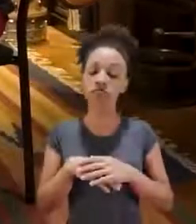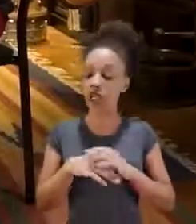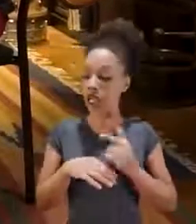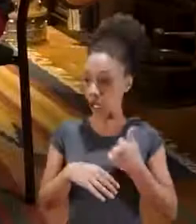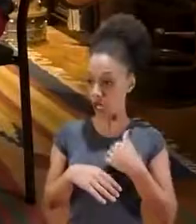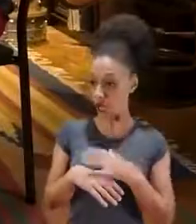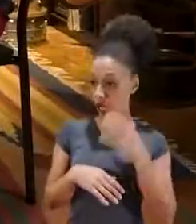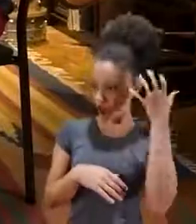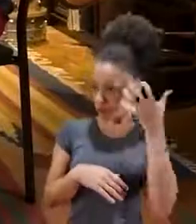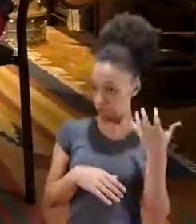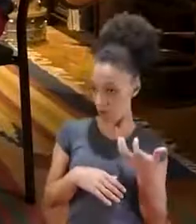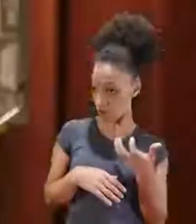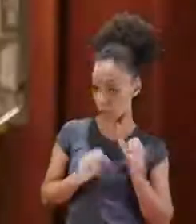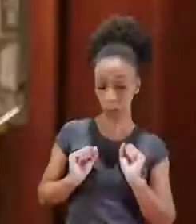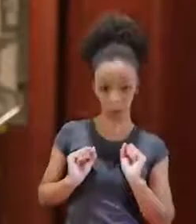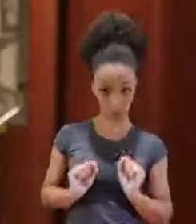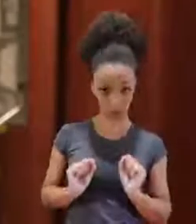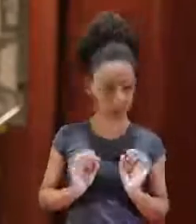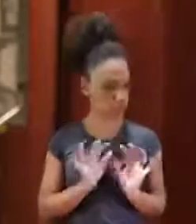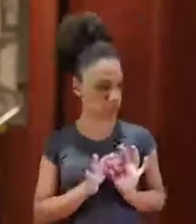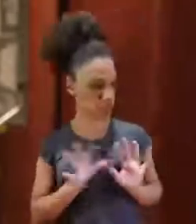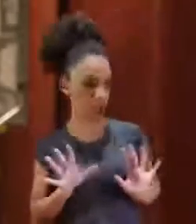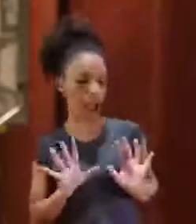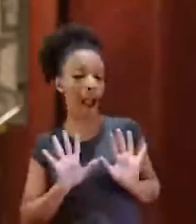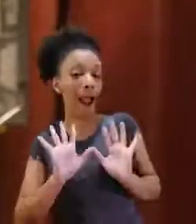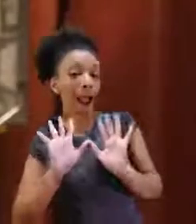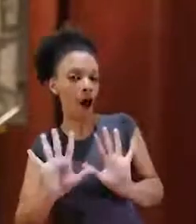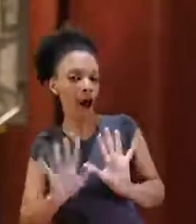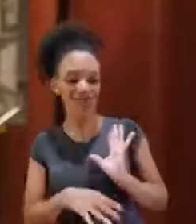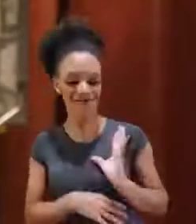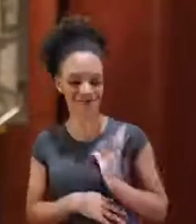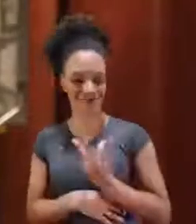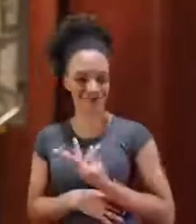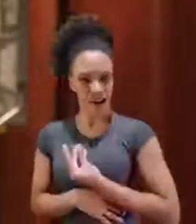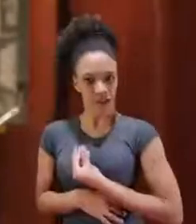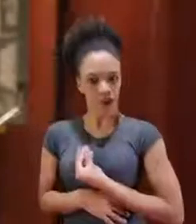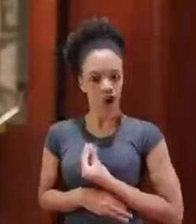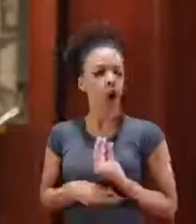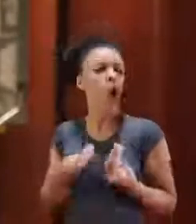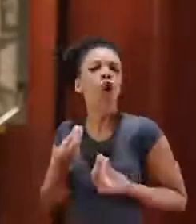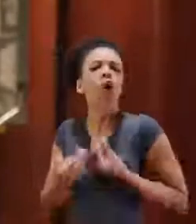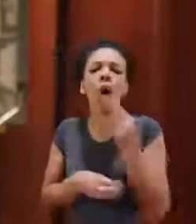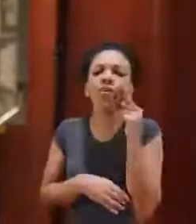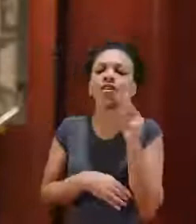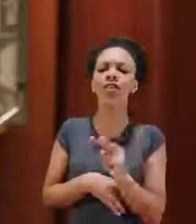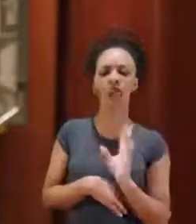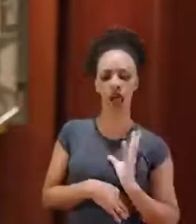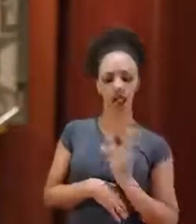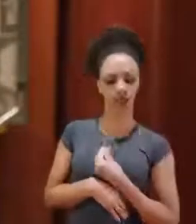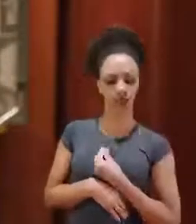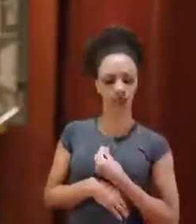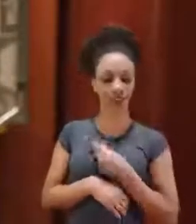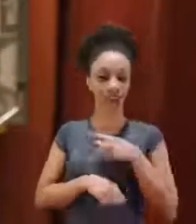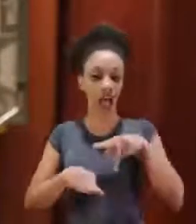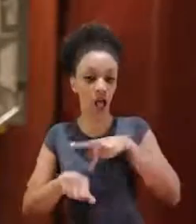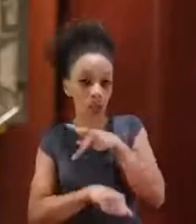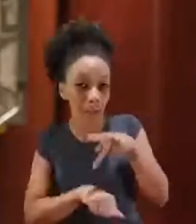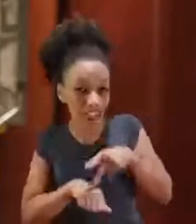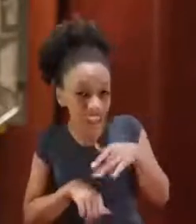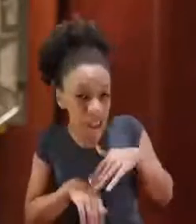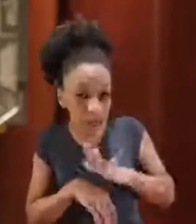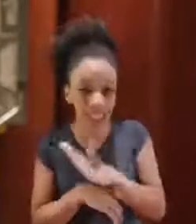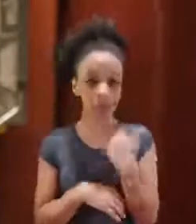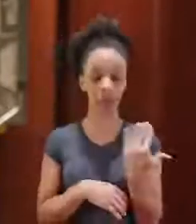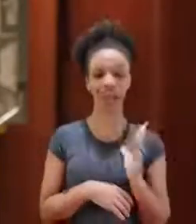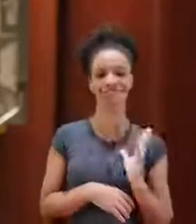Ok Pode ficar à vontade travesti vou falar de travesti como é que se vira travesti antigamente a gente tá no país que mais mata